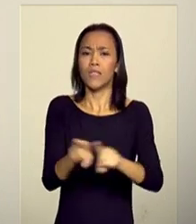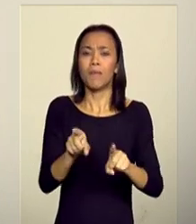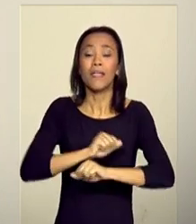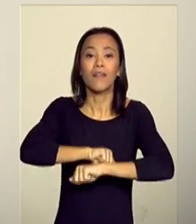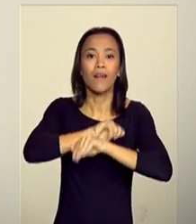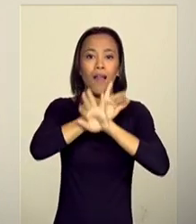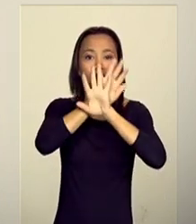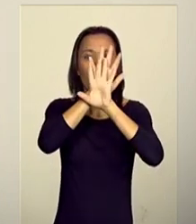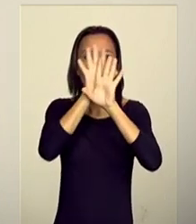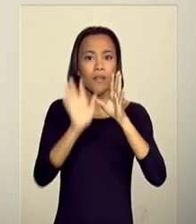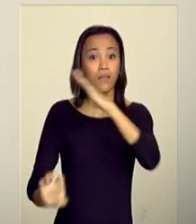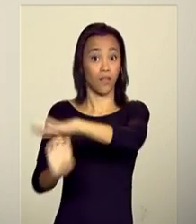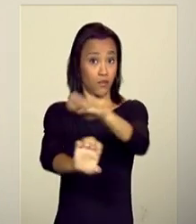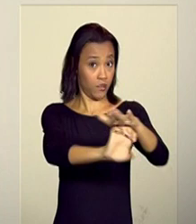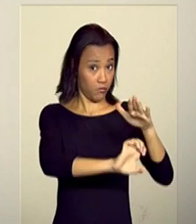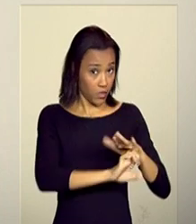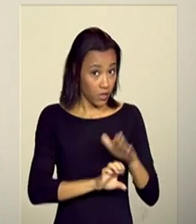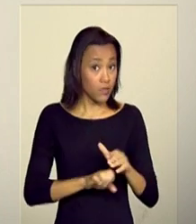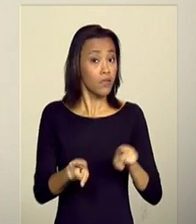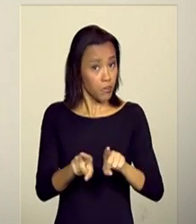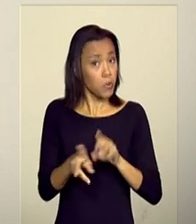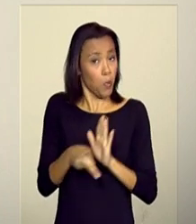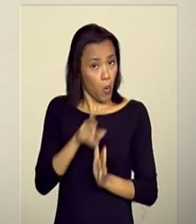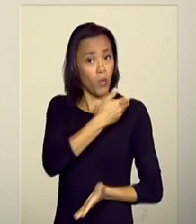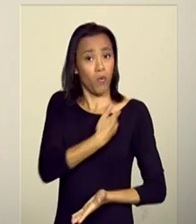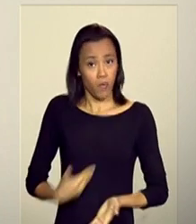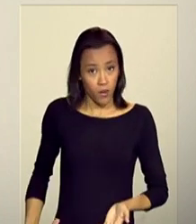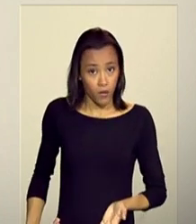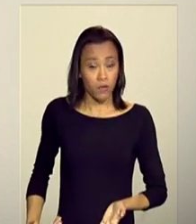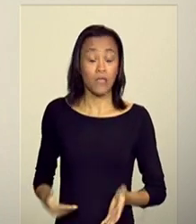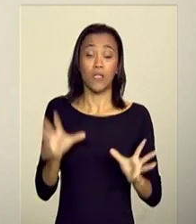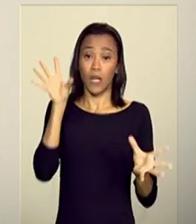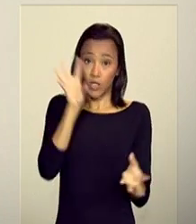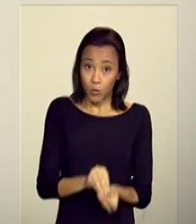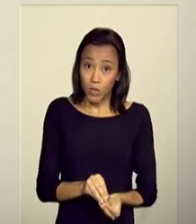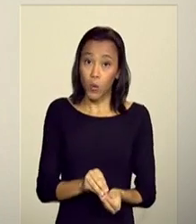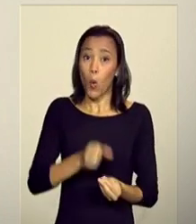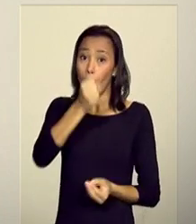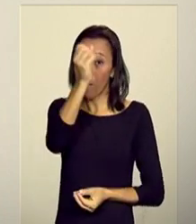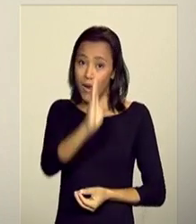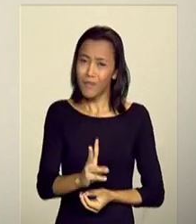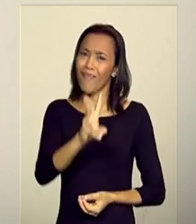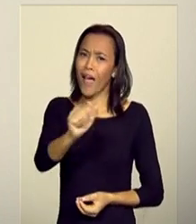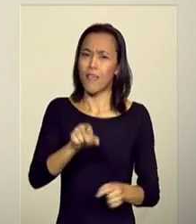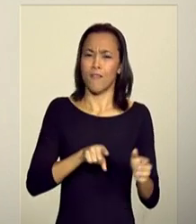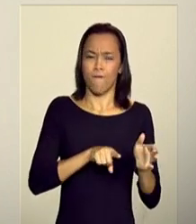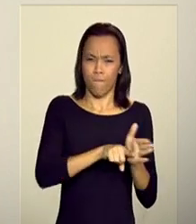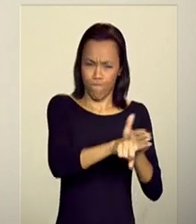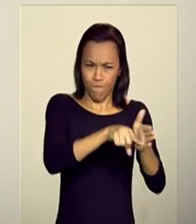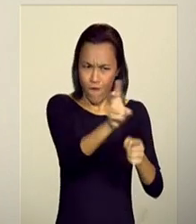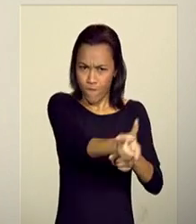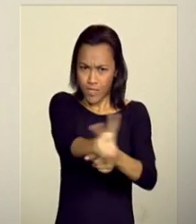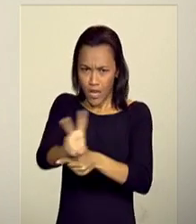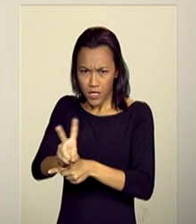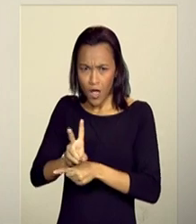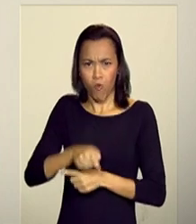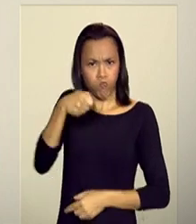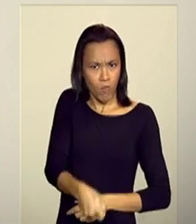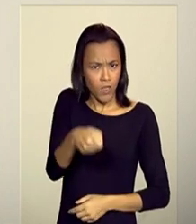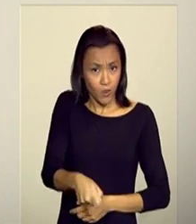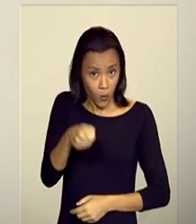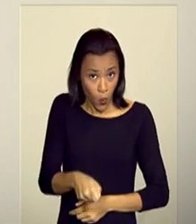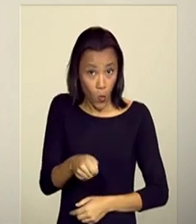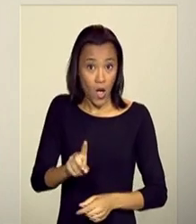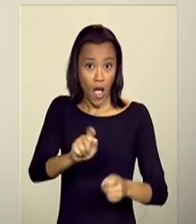mais transparência das empresas e do próprio governo em suma o Brasil vai fiscalizar com mais Rigor